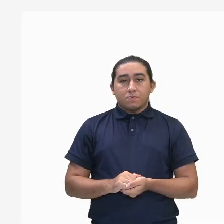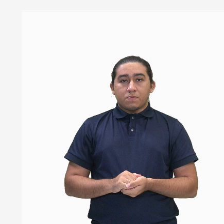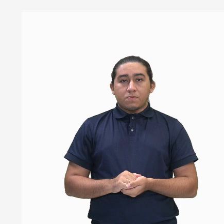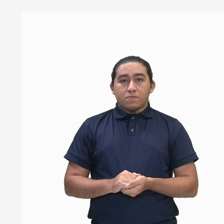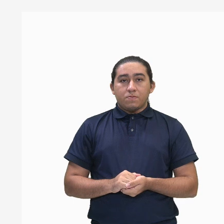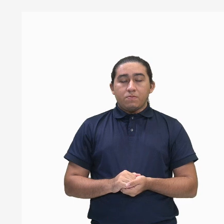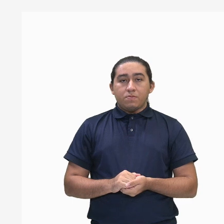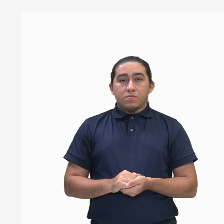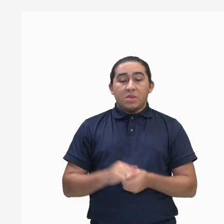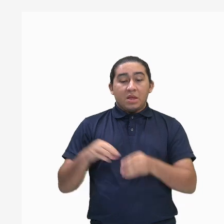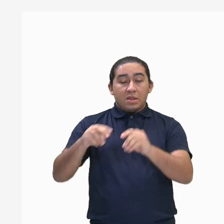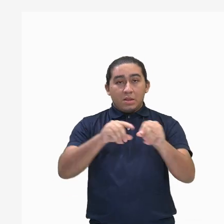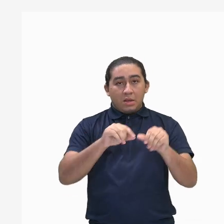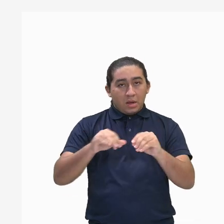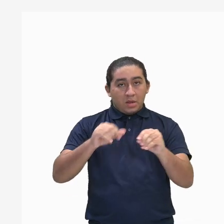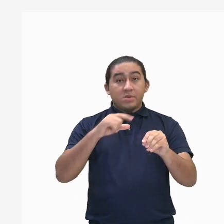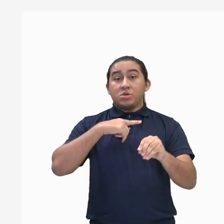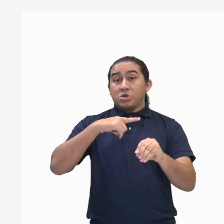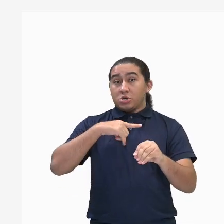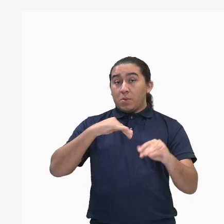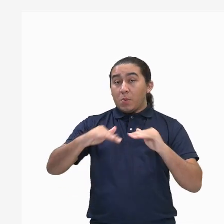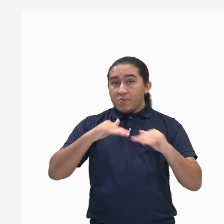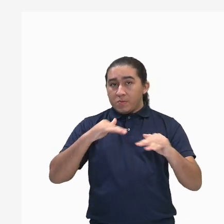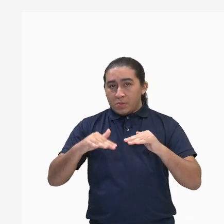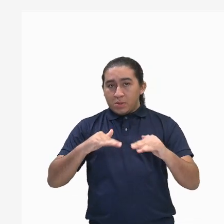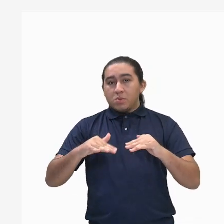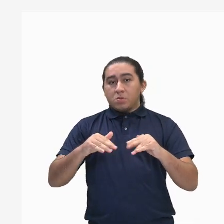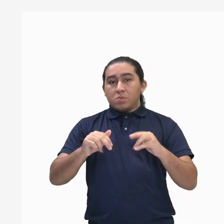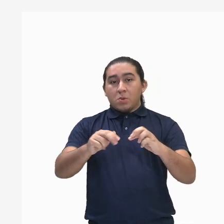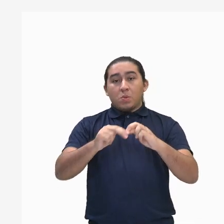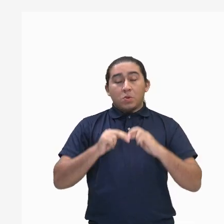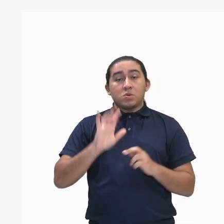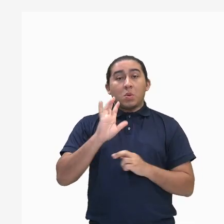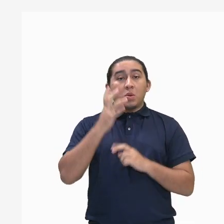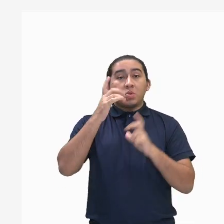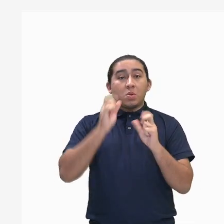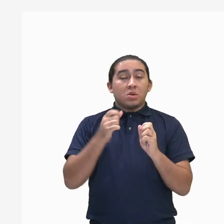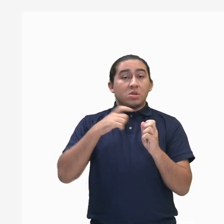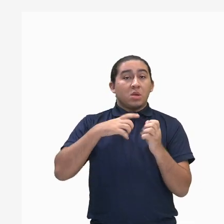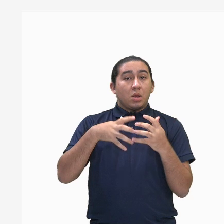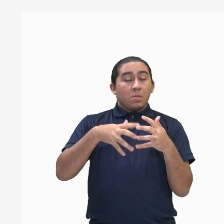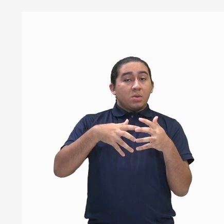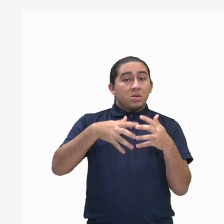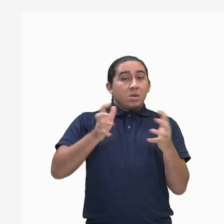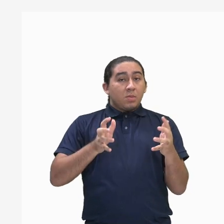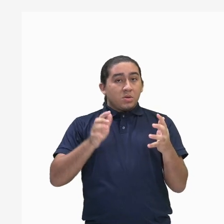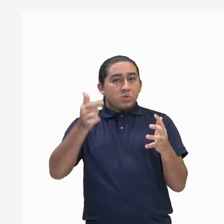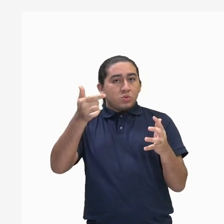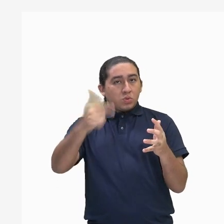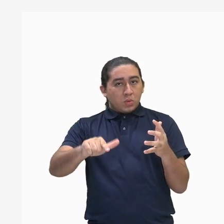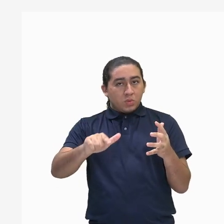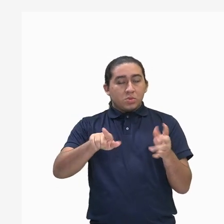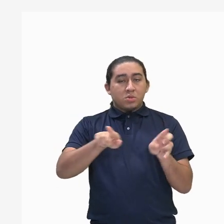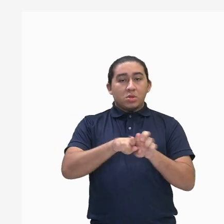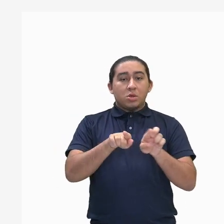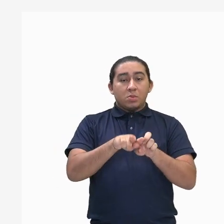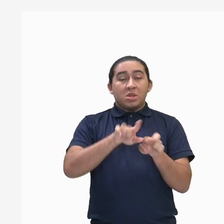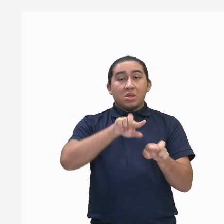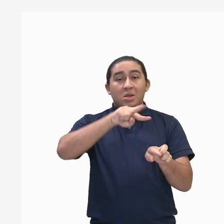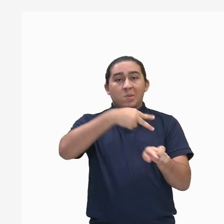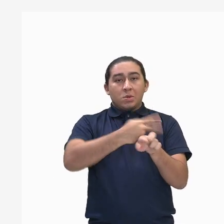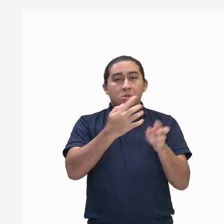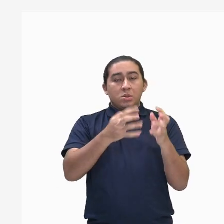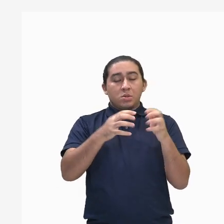estáticas, a sua movimentação contínua fez com que houvesse uma nova separação e o posterior estabelecimento